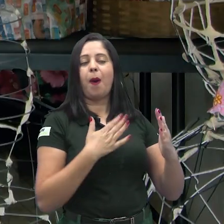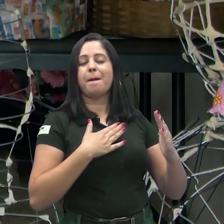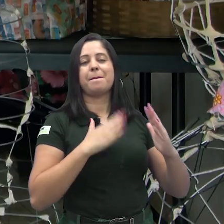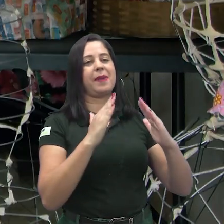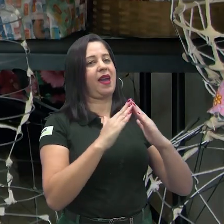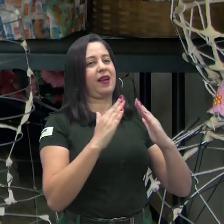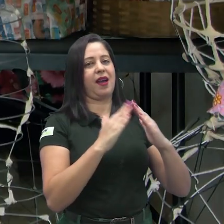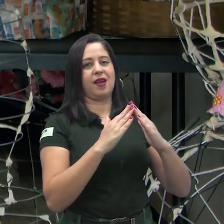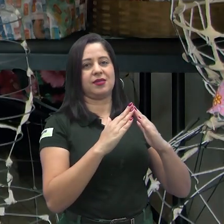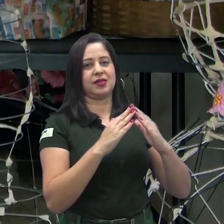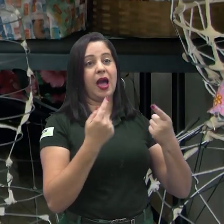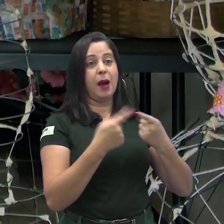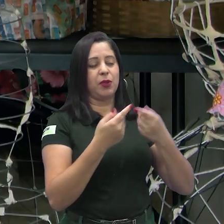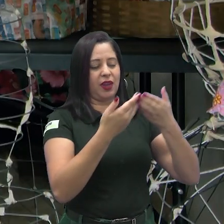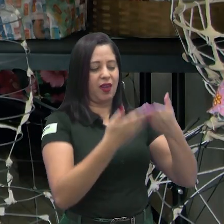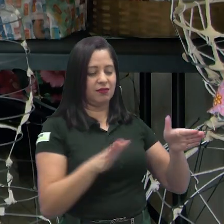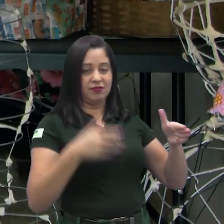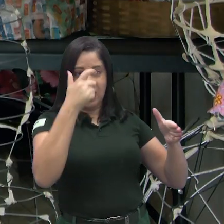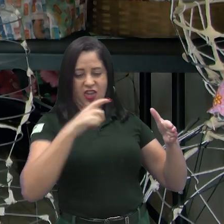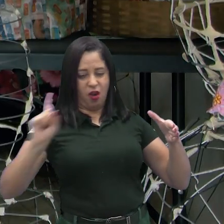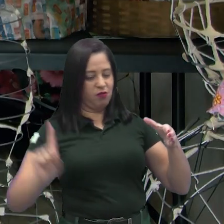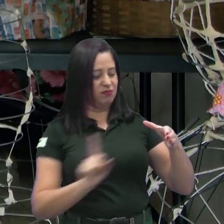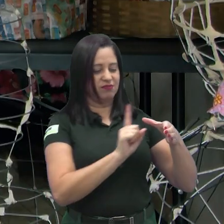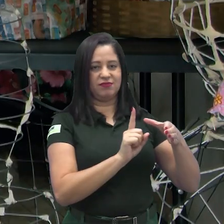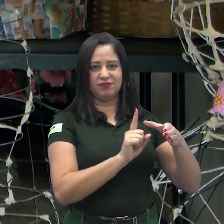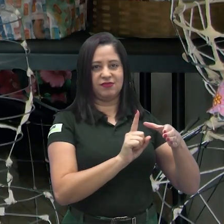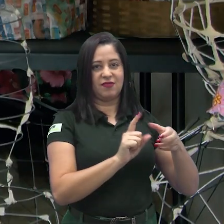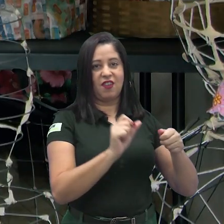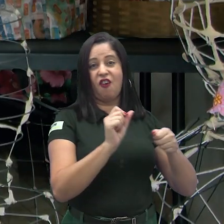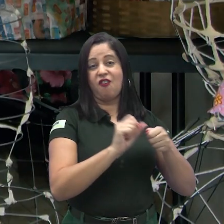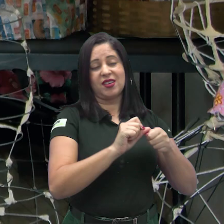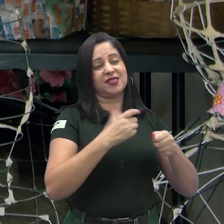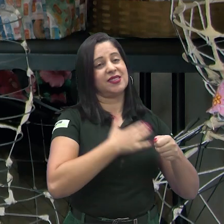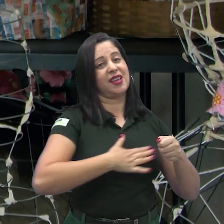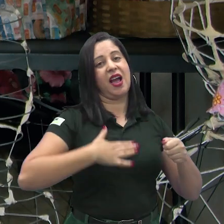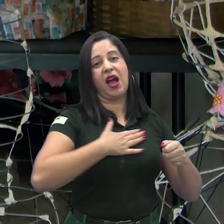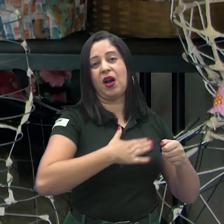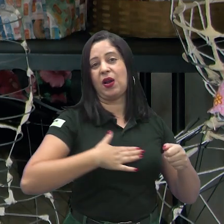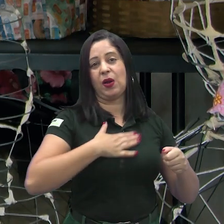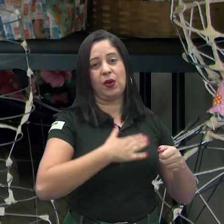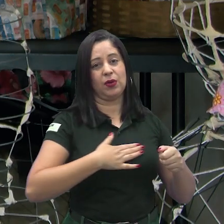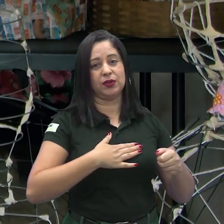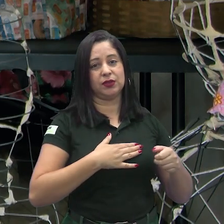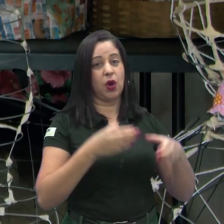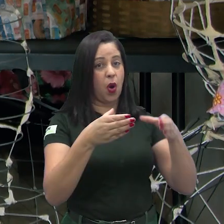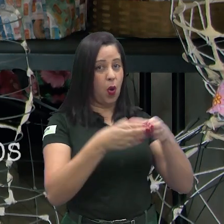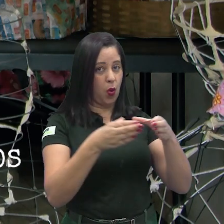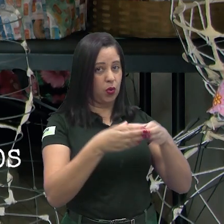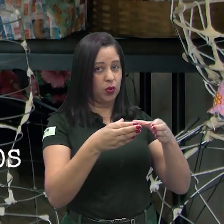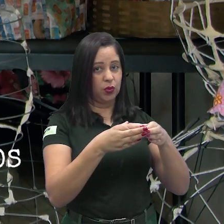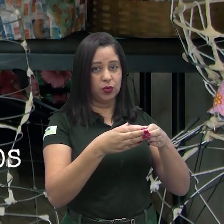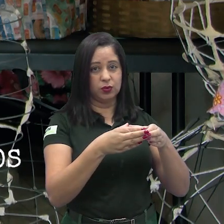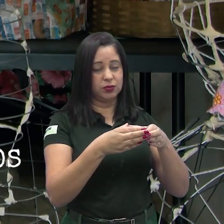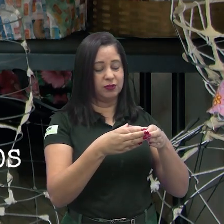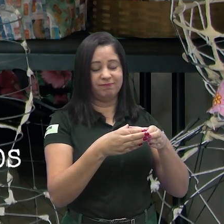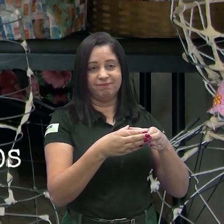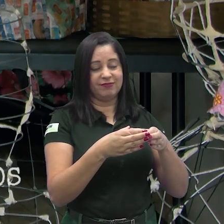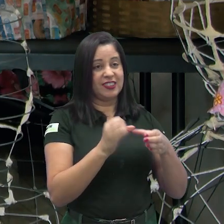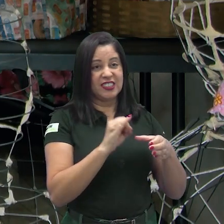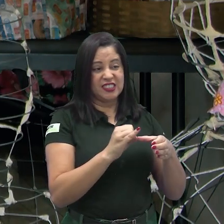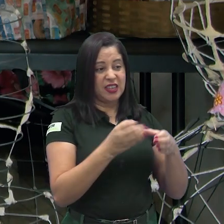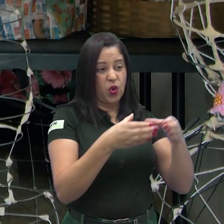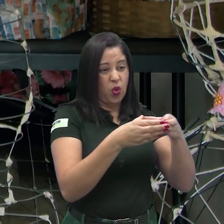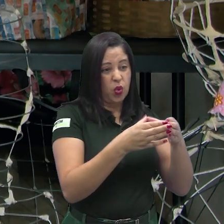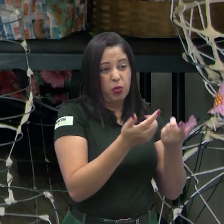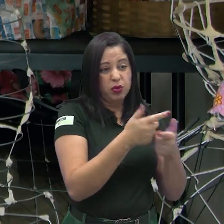casa que me abriu as portas para eu fazer o que eu gosto. Eu acho que pelo Velhos eu talvez nem